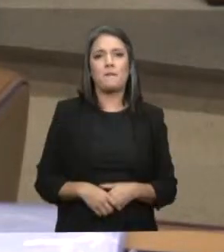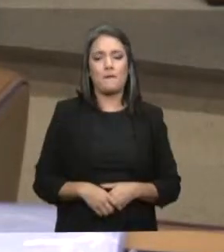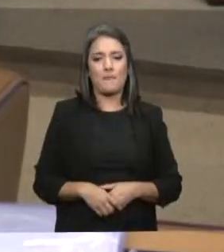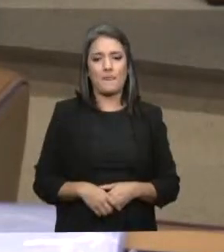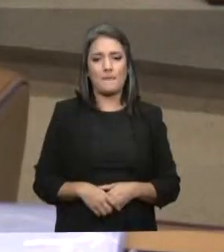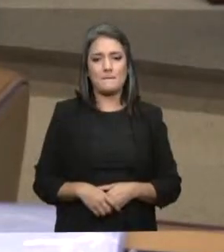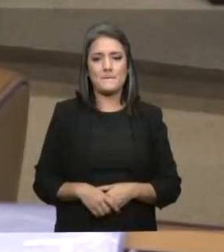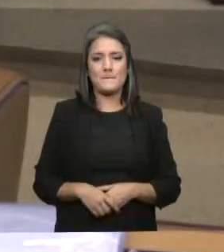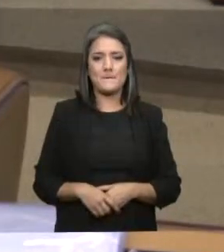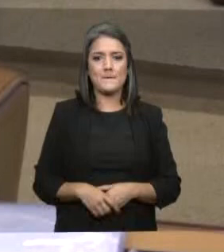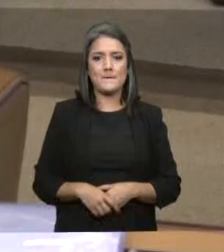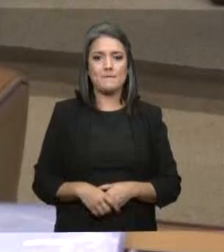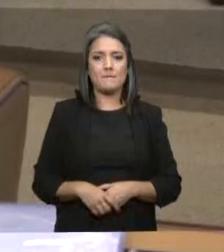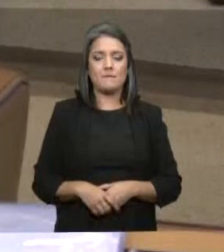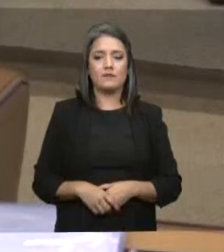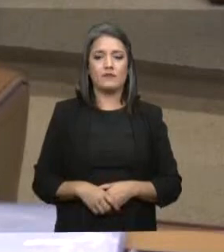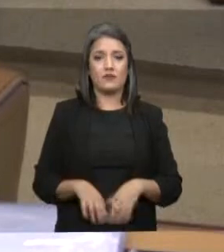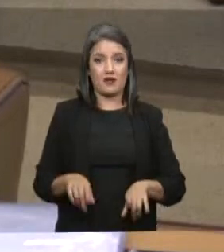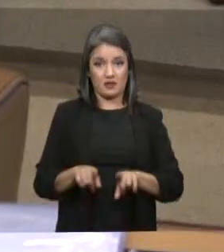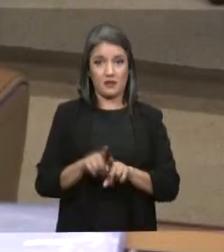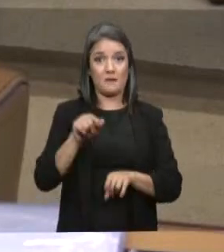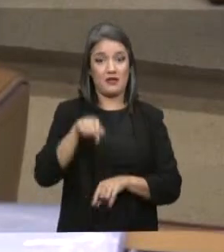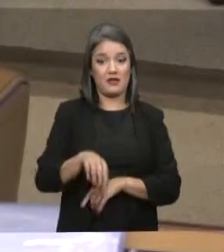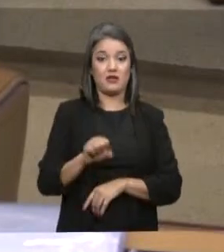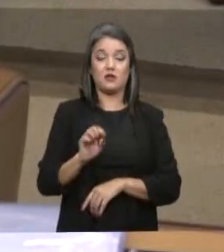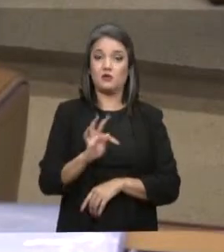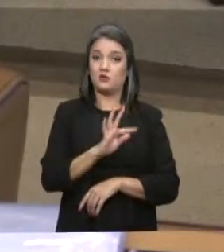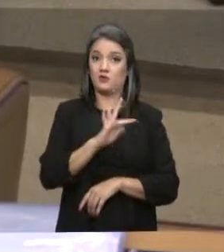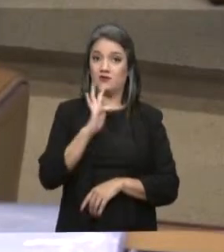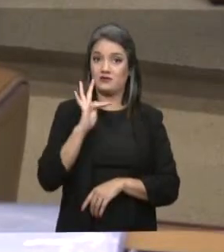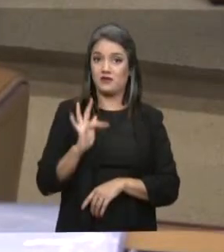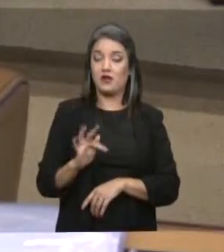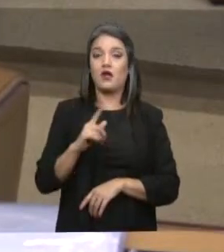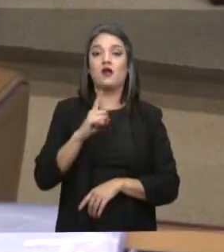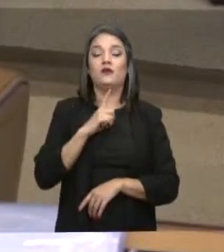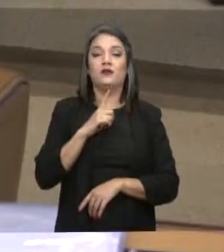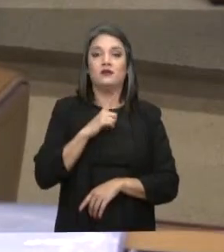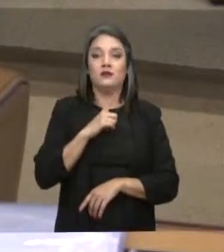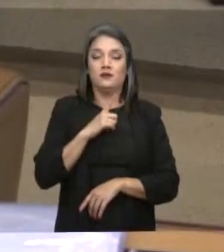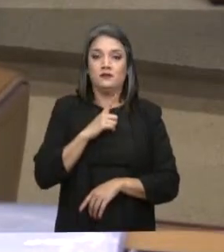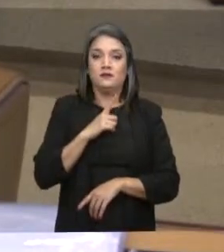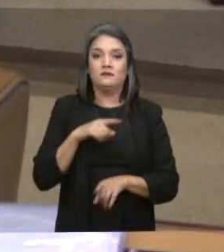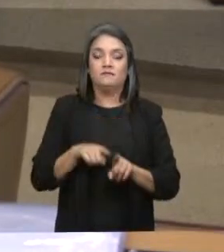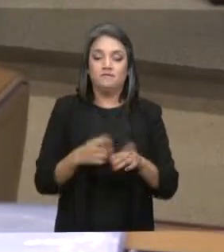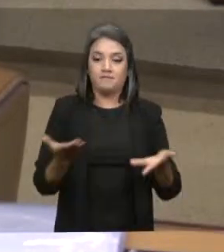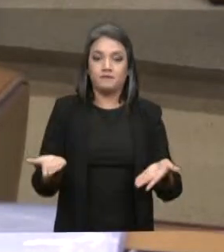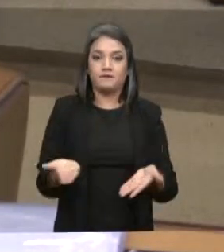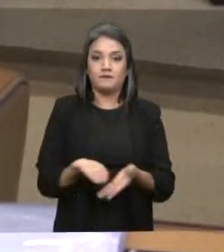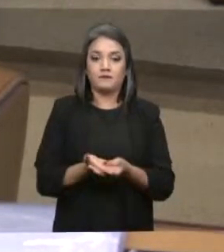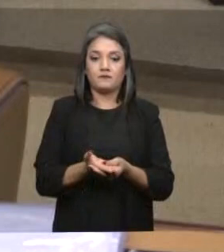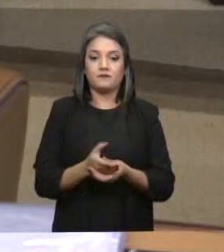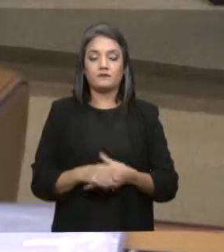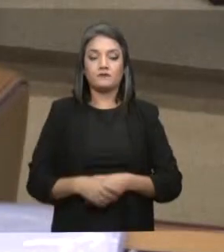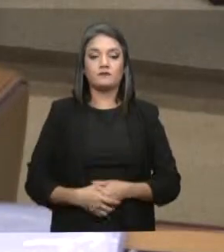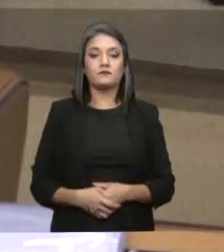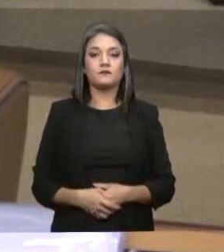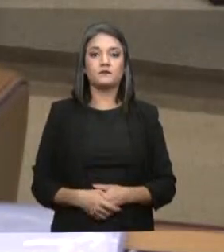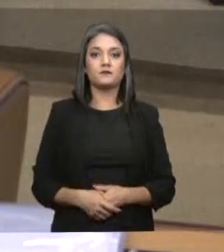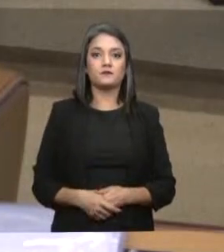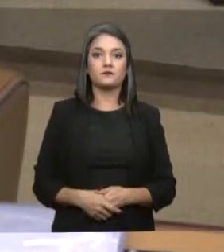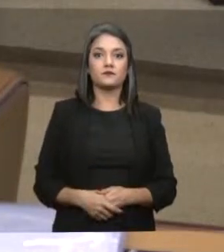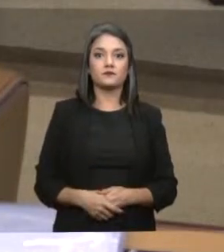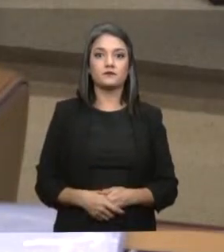repercussão no âmbito também deste Supremo Tribunal Federal de sua jurisdição é a